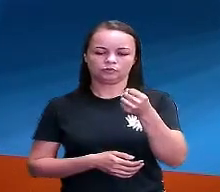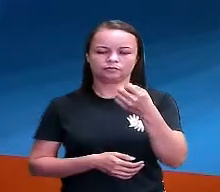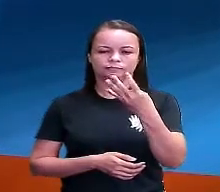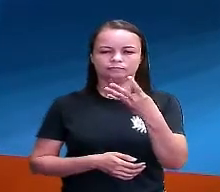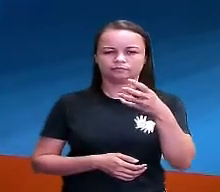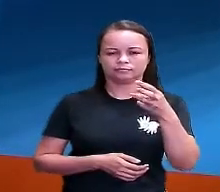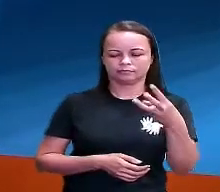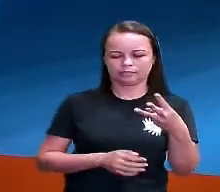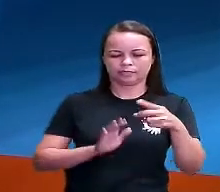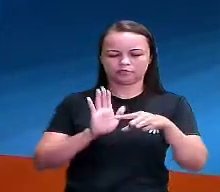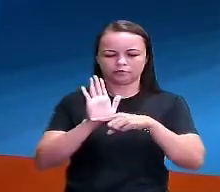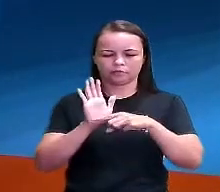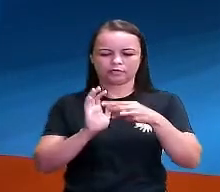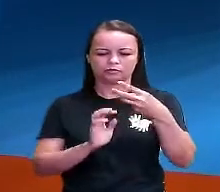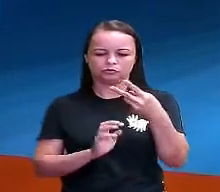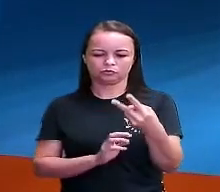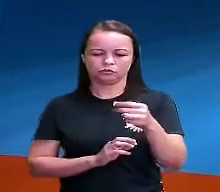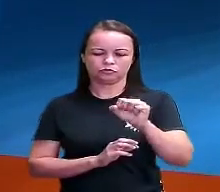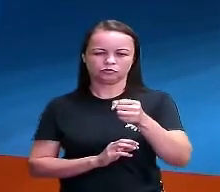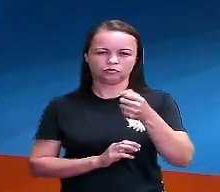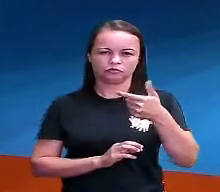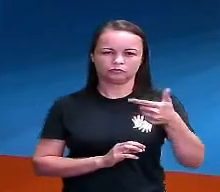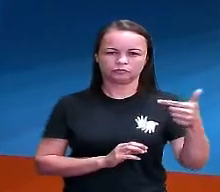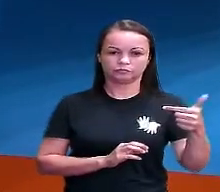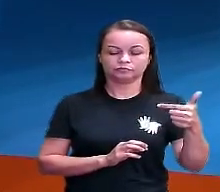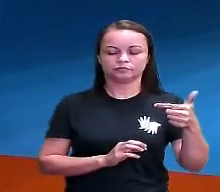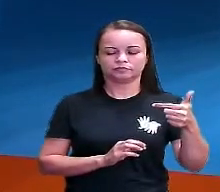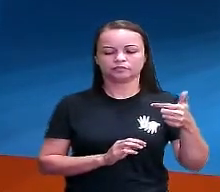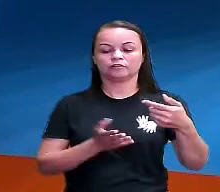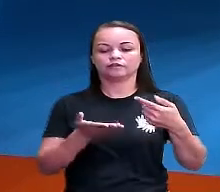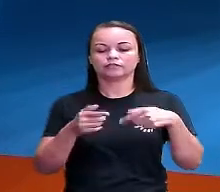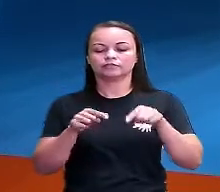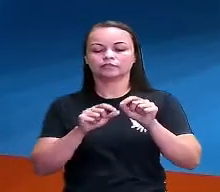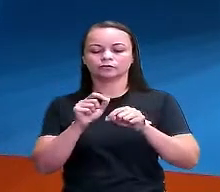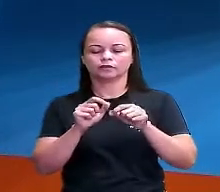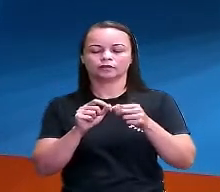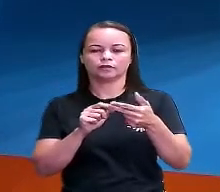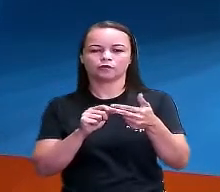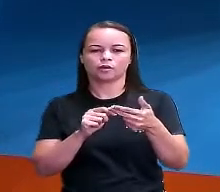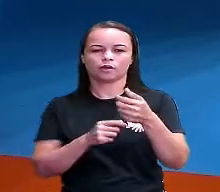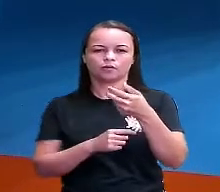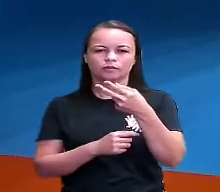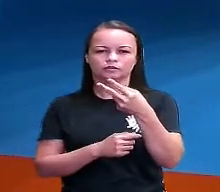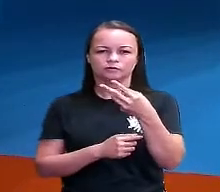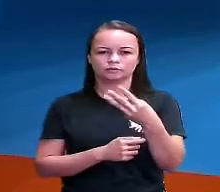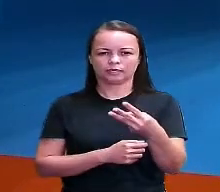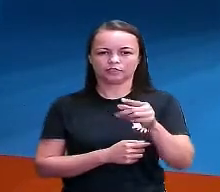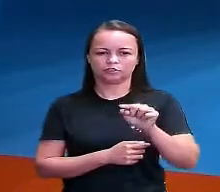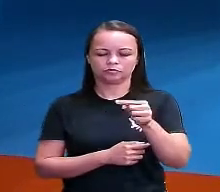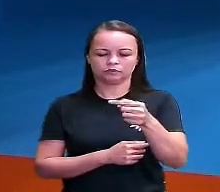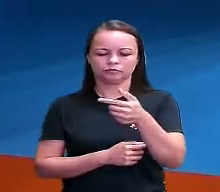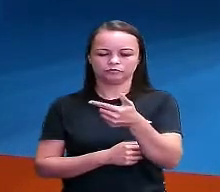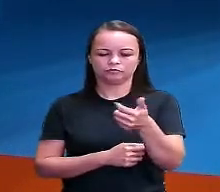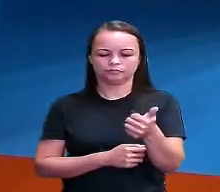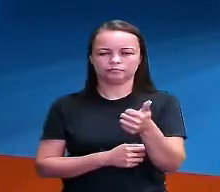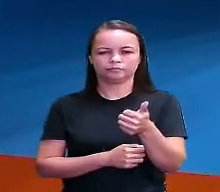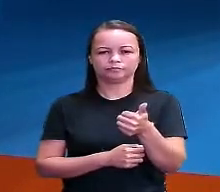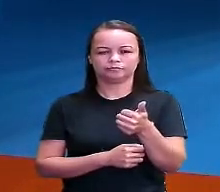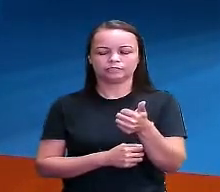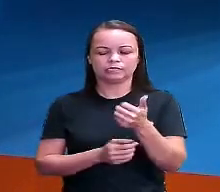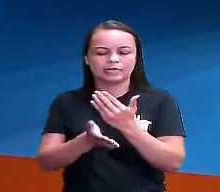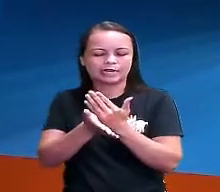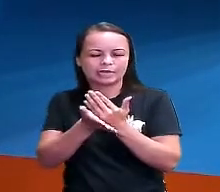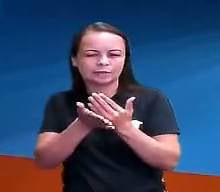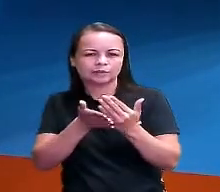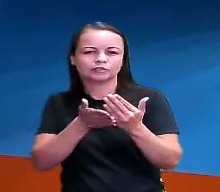5.843 menos 2.822 vai ser igual a 3.021. Lembrando que eu começo